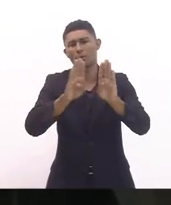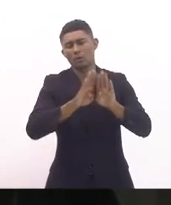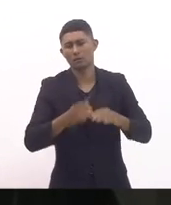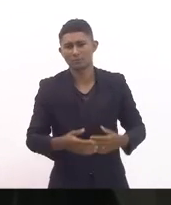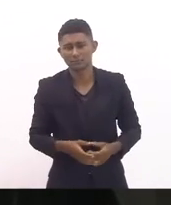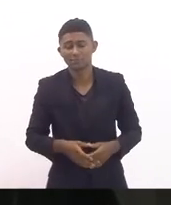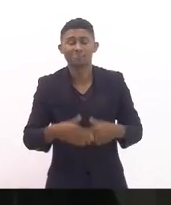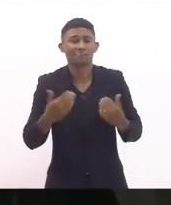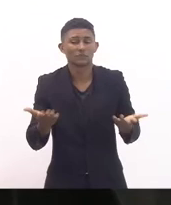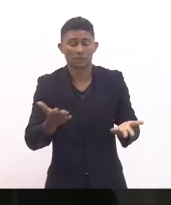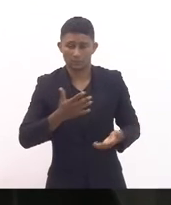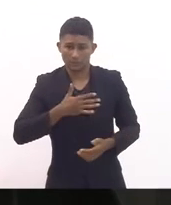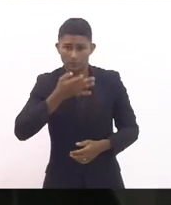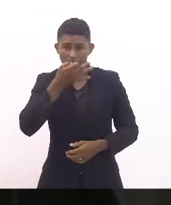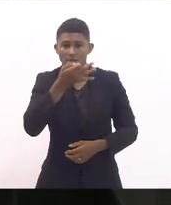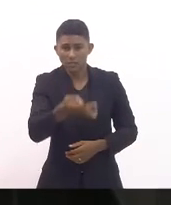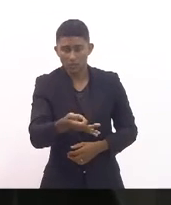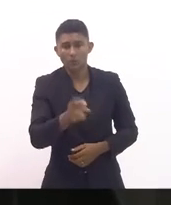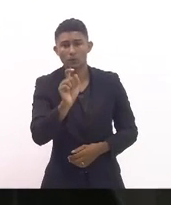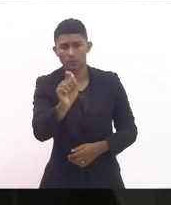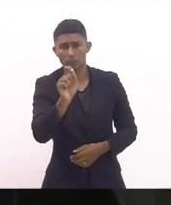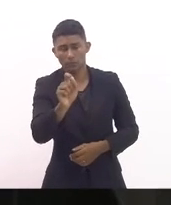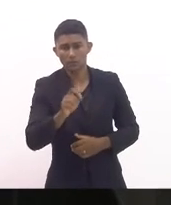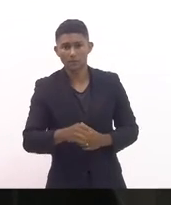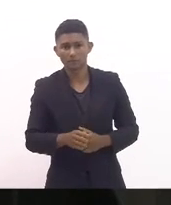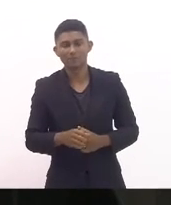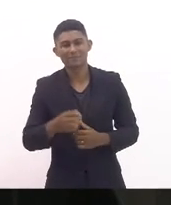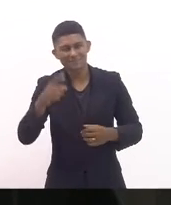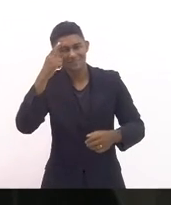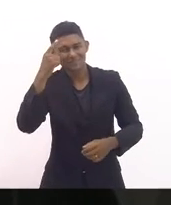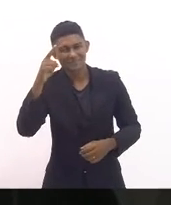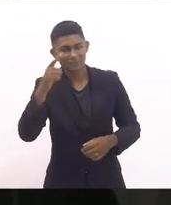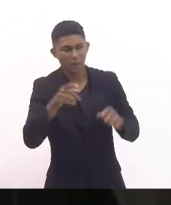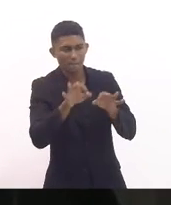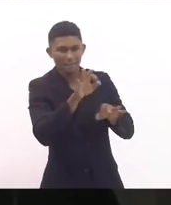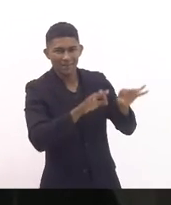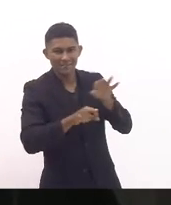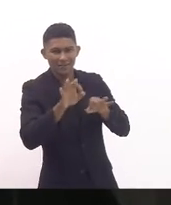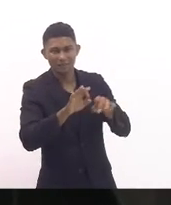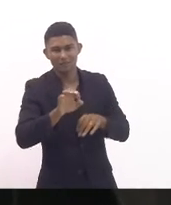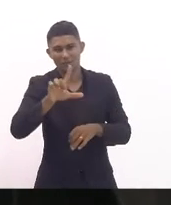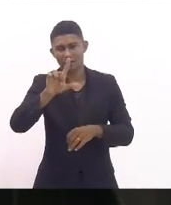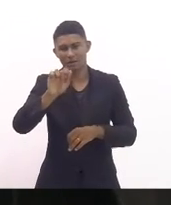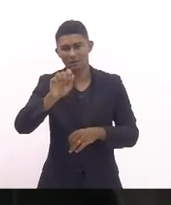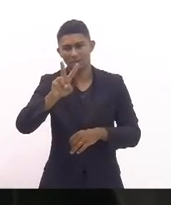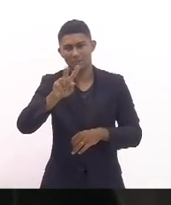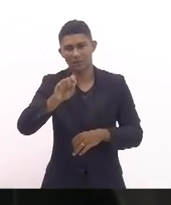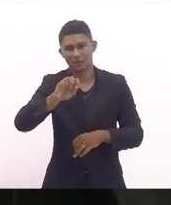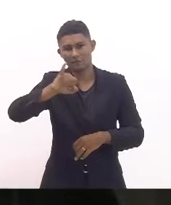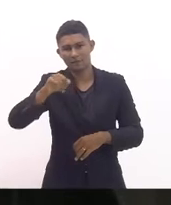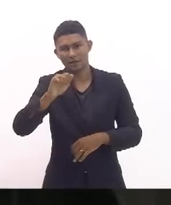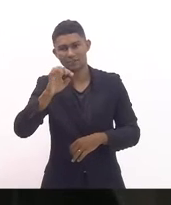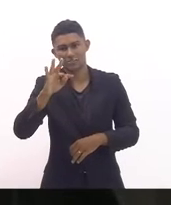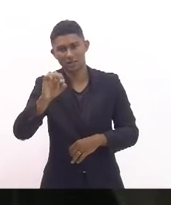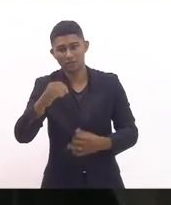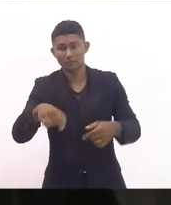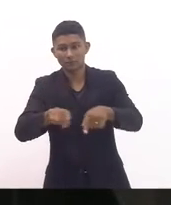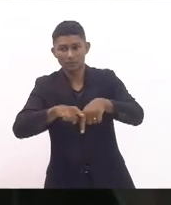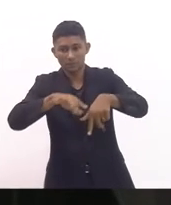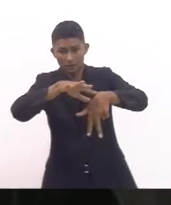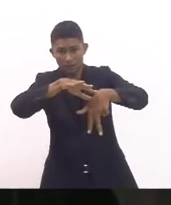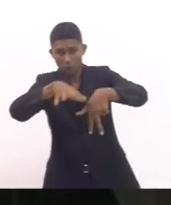discordância sobre essa análise claro que a mas a própria operação lava-jato né e o combate à corrupção é uma é uma